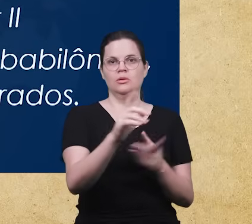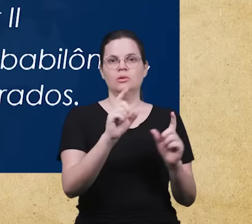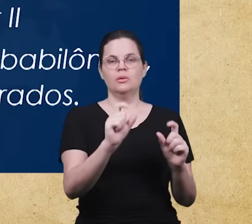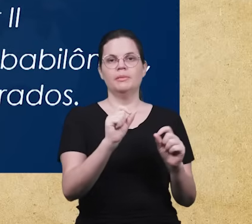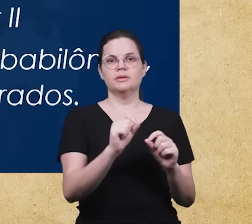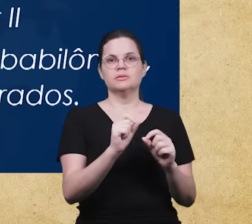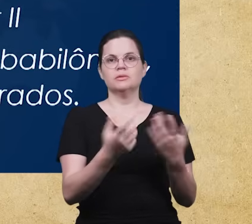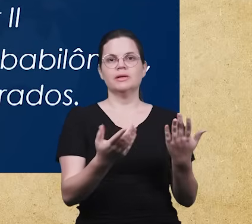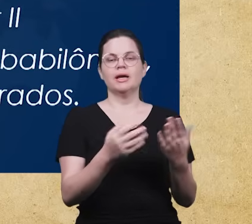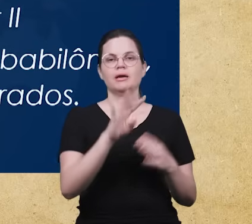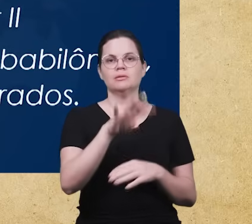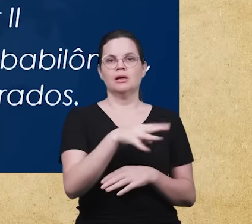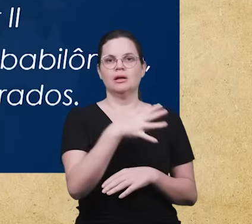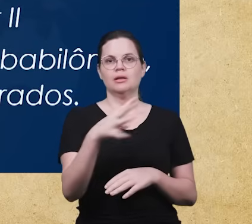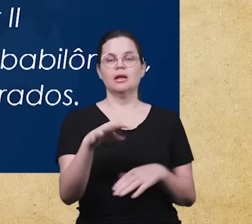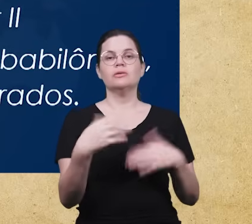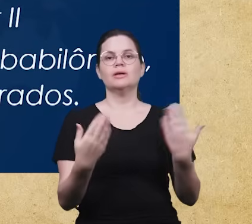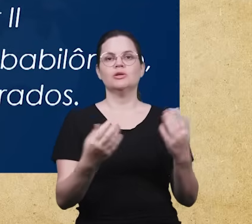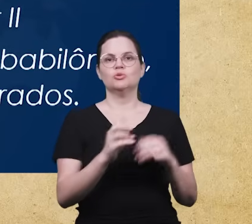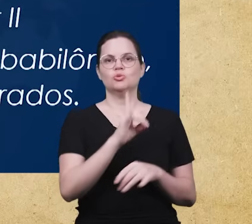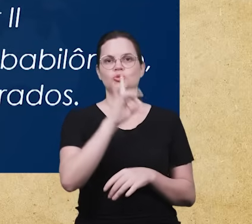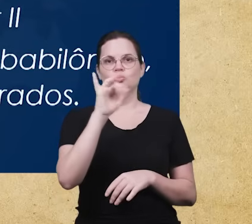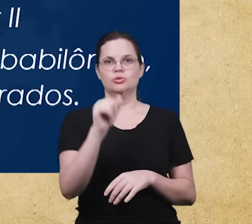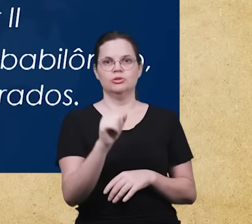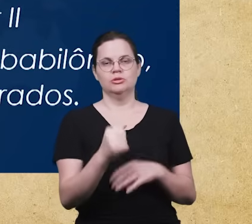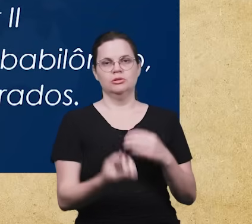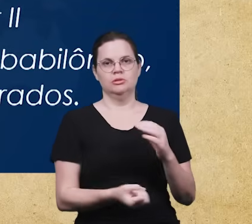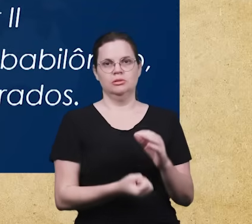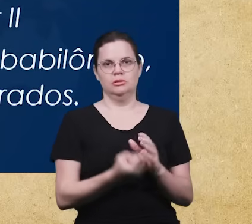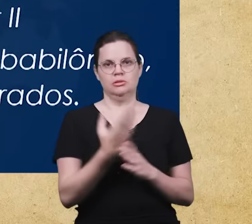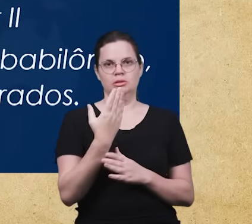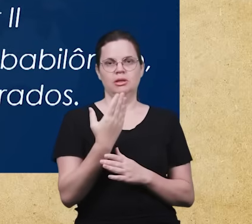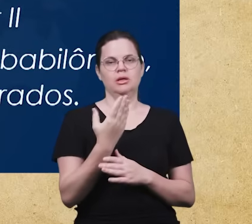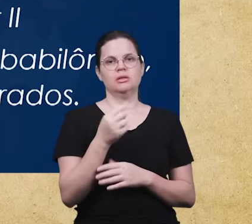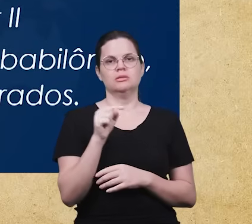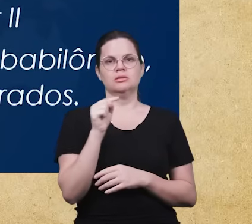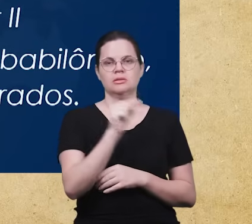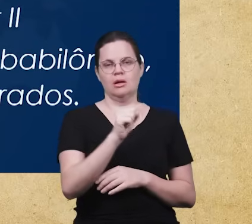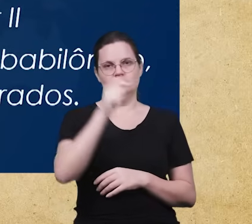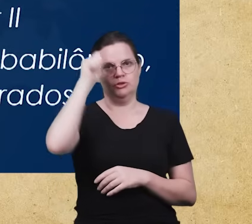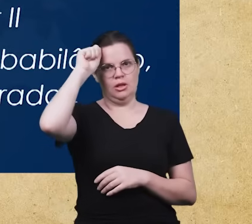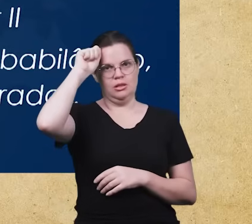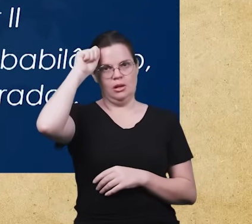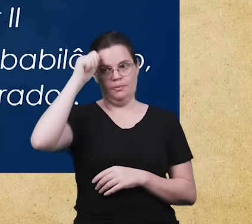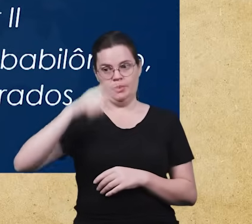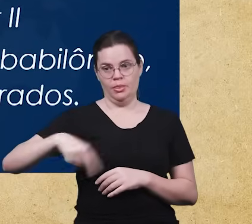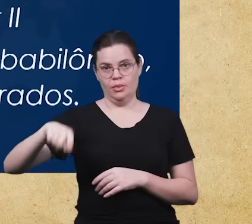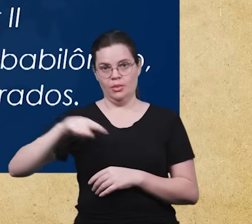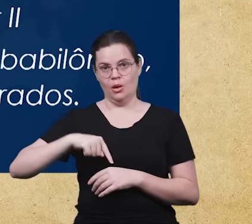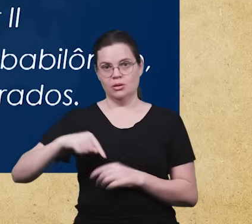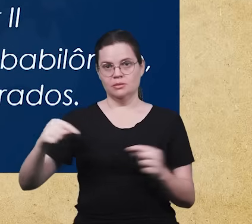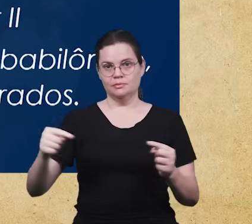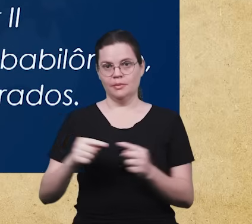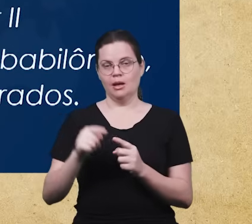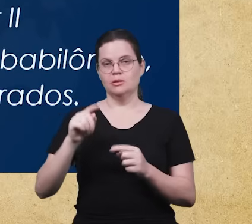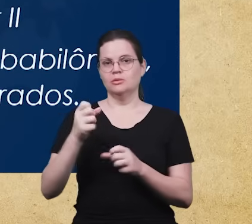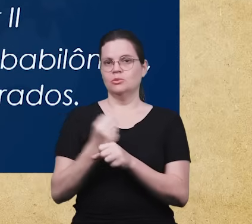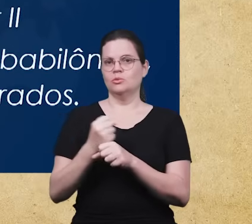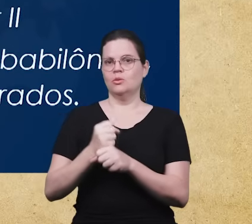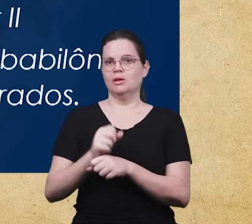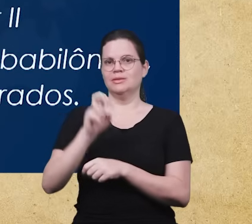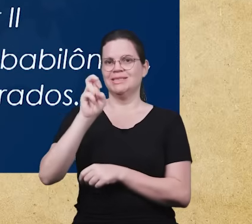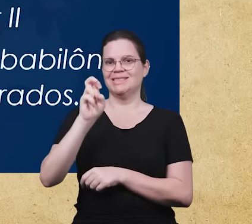de Adão. Então hoje, 2025, nós estamos aqui no ano 5.785. O calendário é similar,